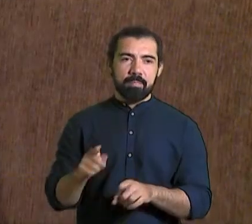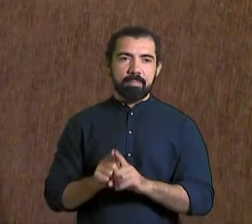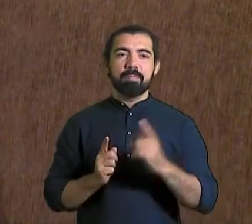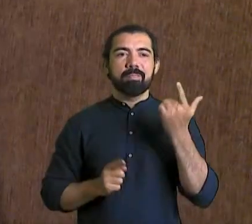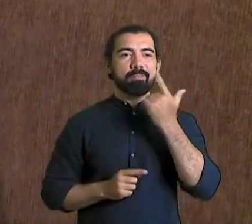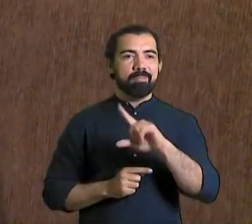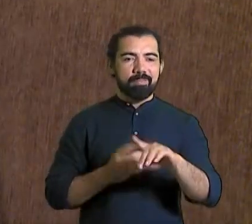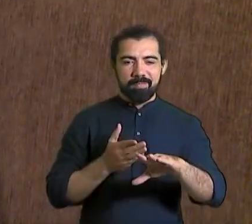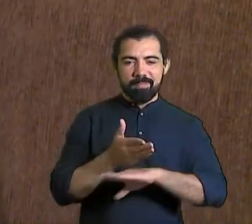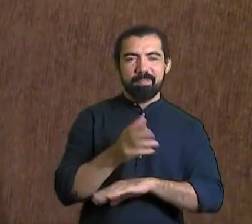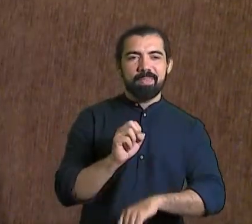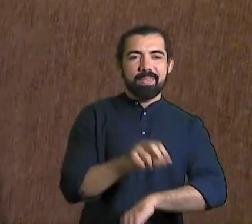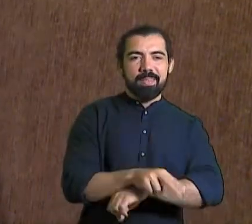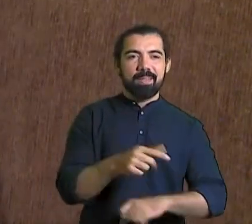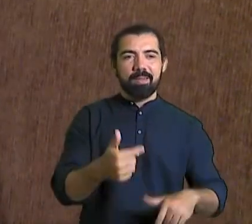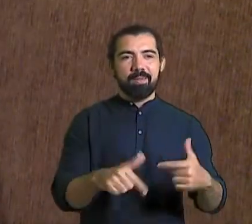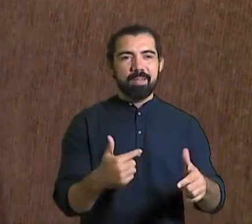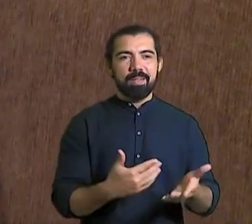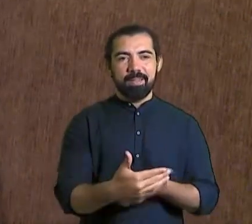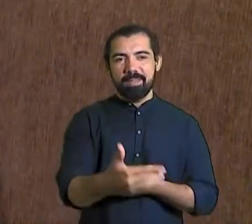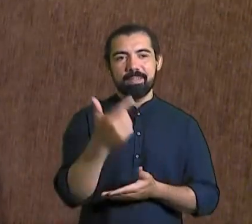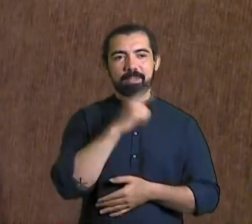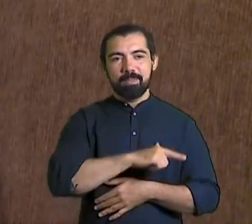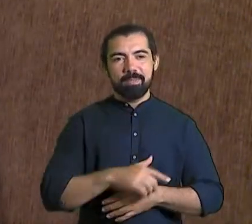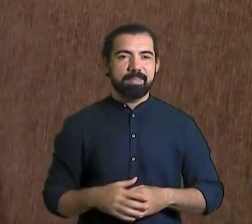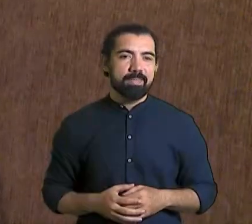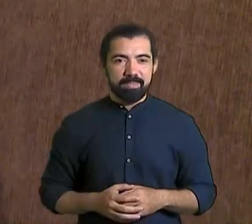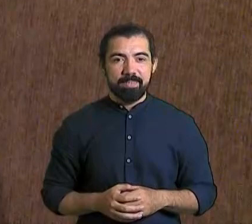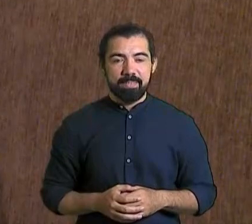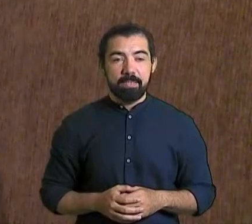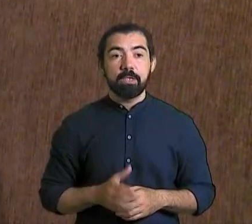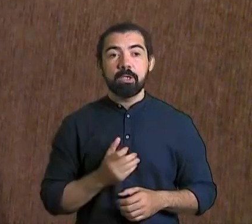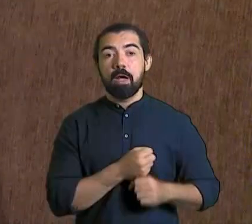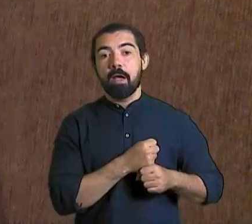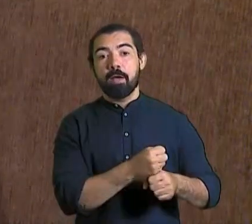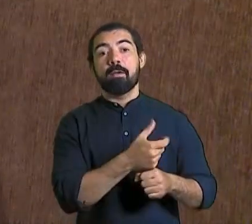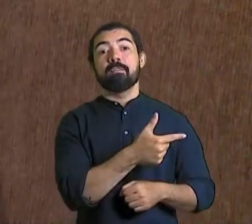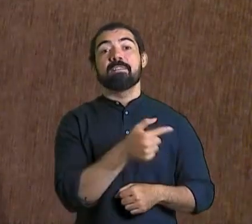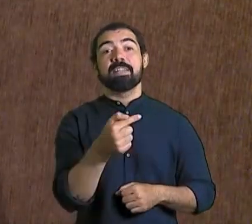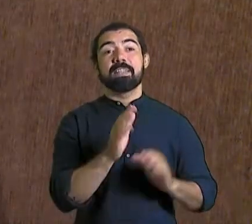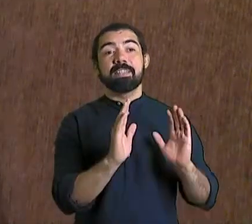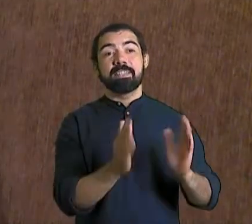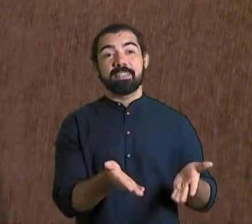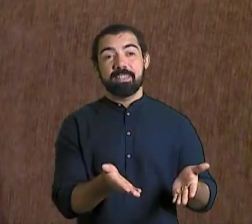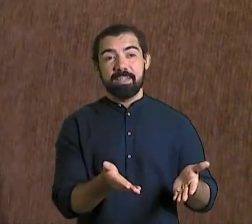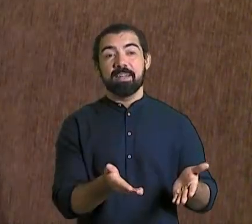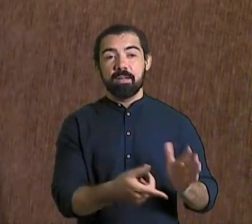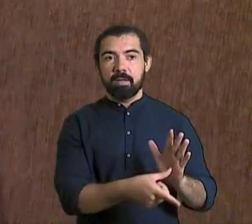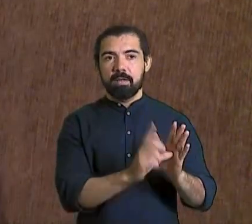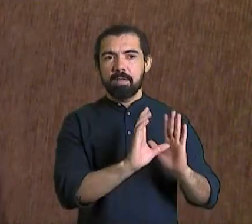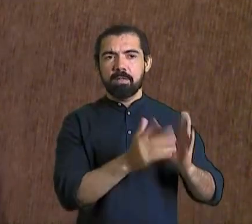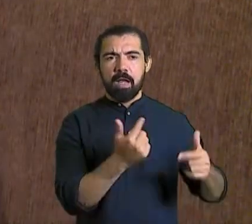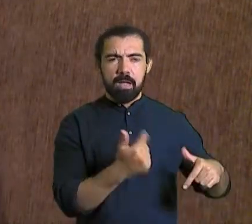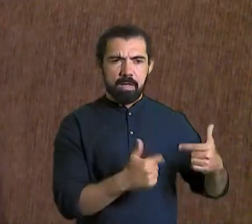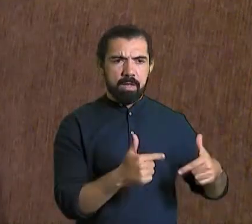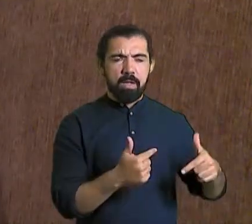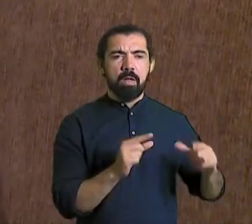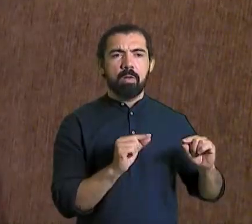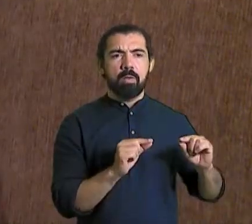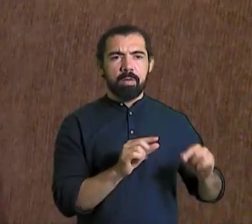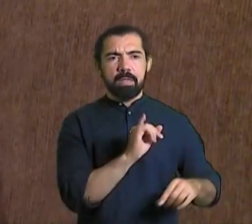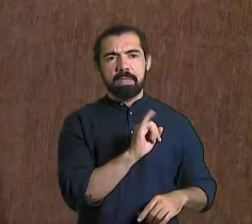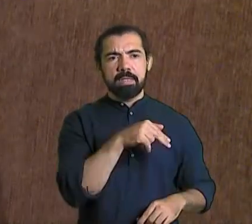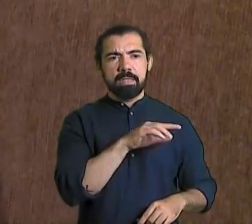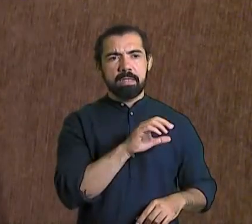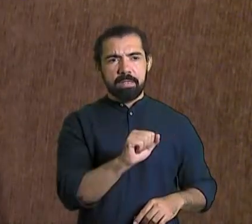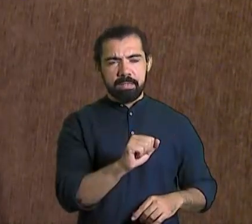aí para a Justiça Federal. Né? E já estou com 27 anos na Justiça Federal. Antes disso, eu já tinha trabalhado na Inca, uma